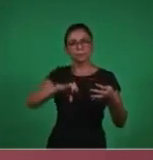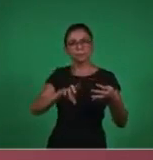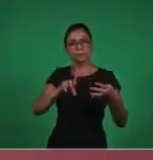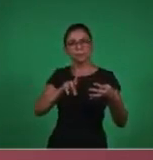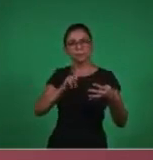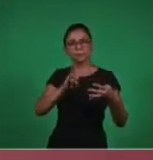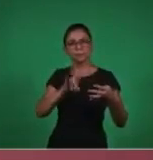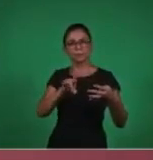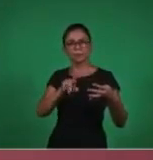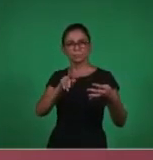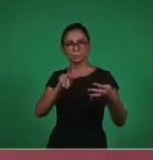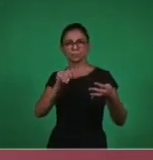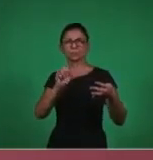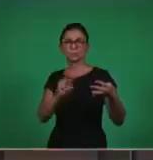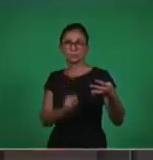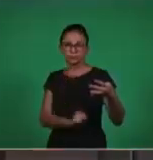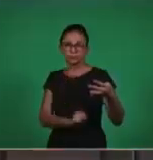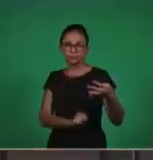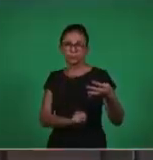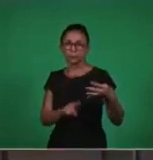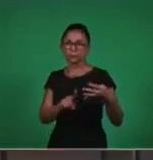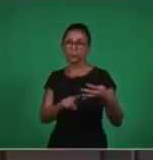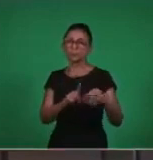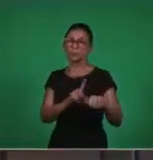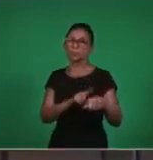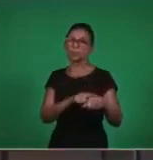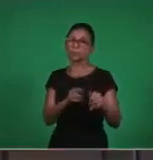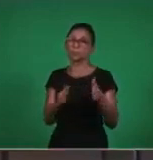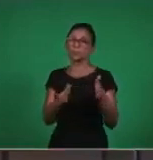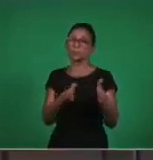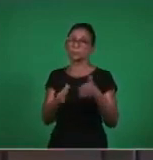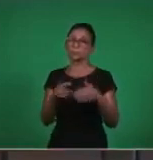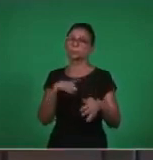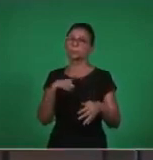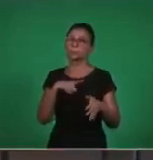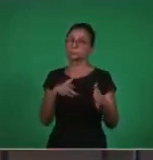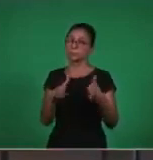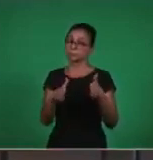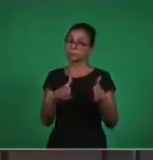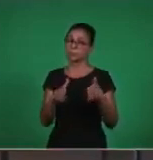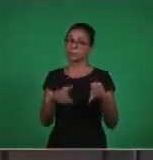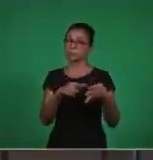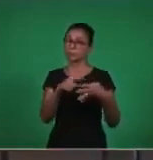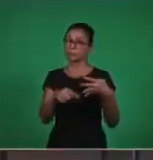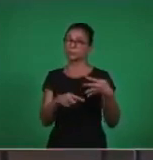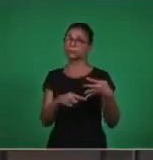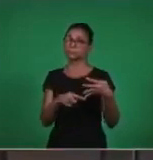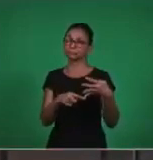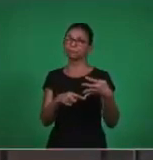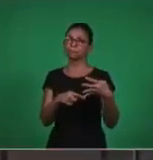Estamos restritos nessas quatro medidas. Agora eu faço uma pergunta.